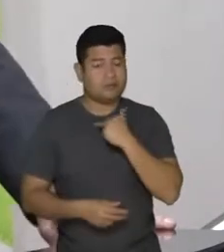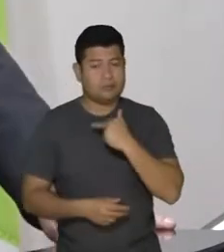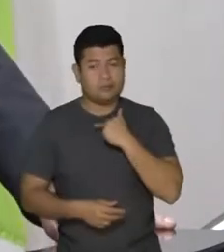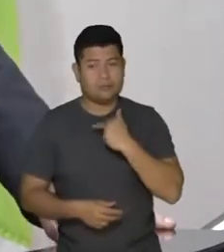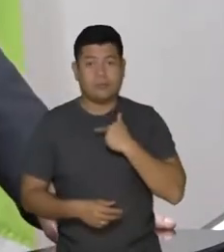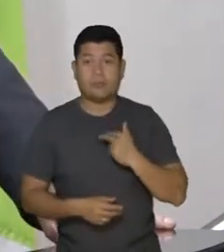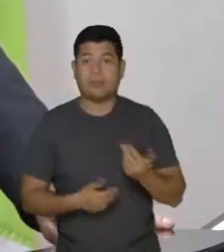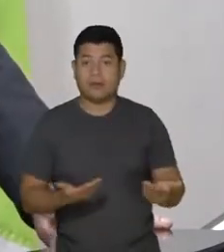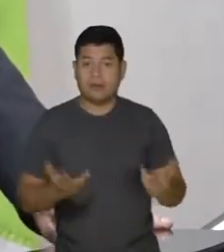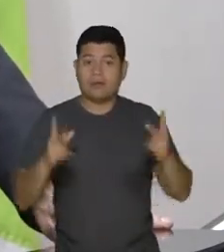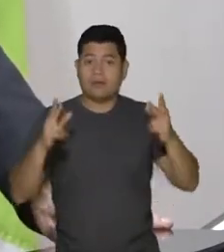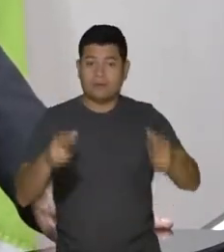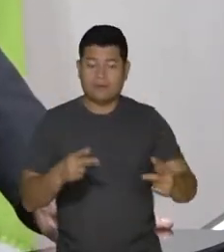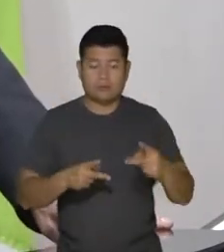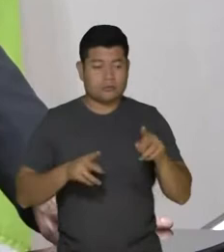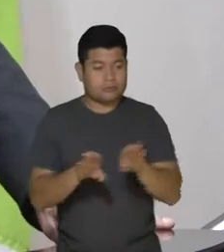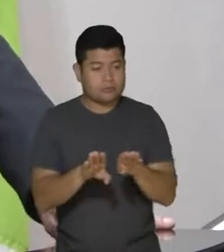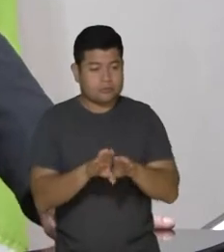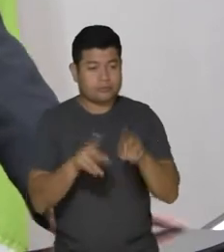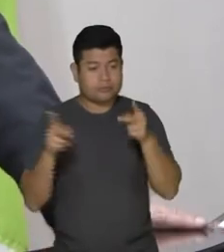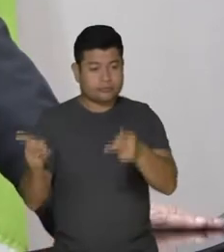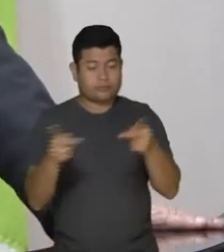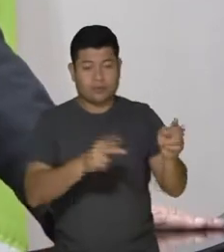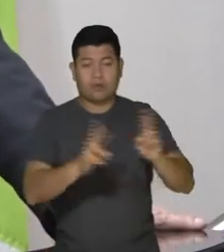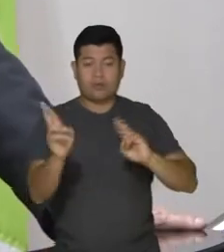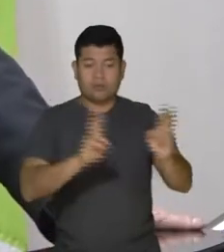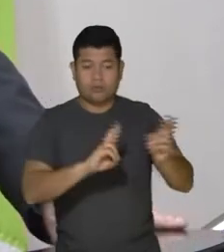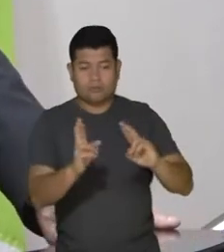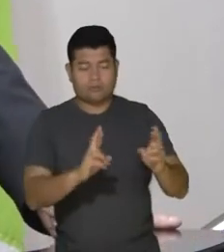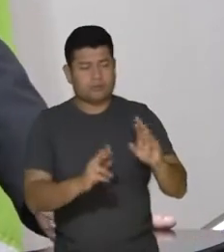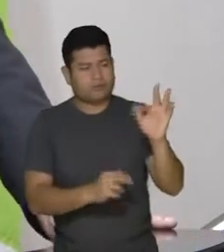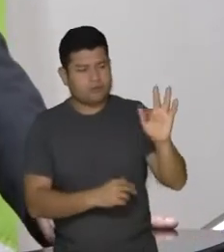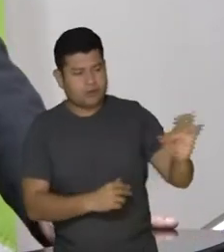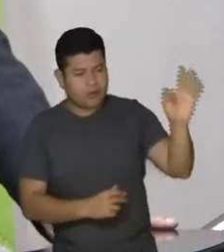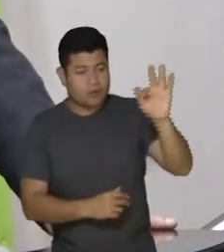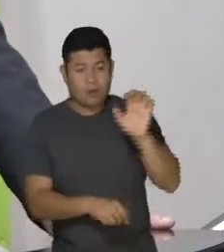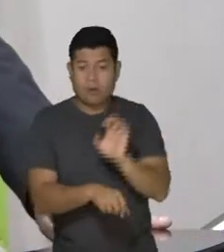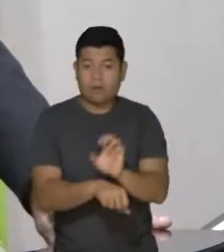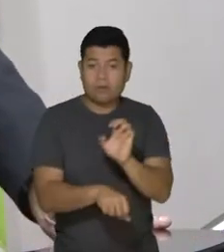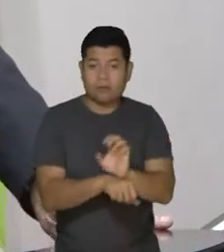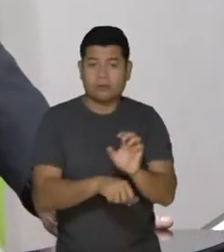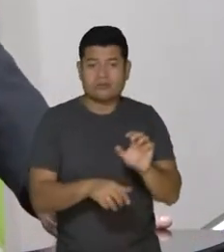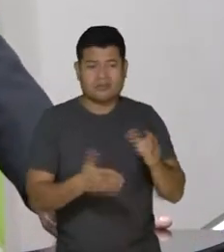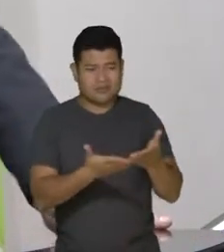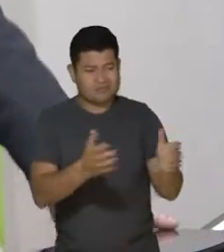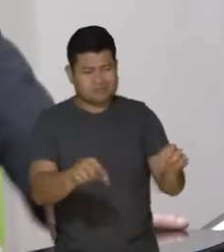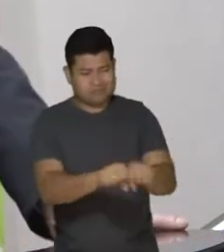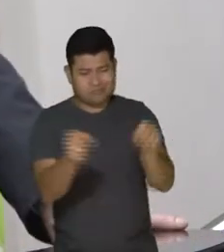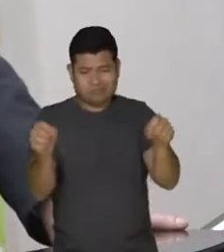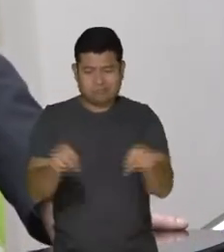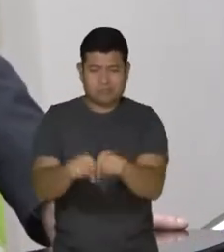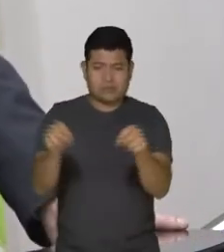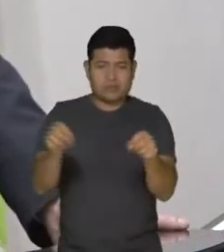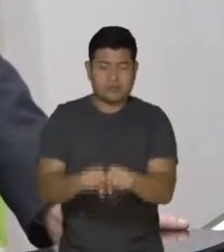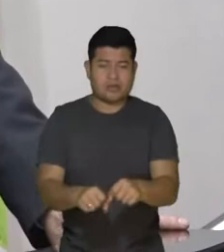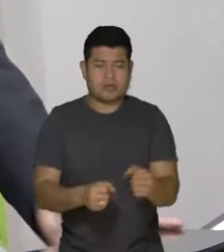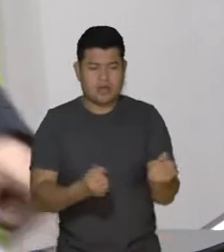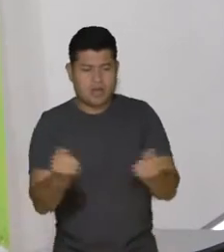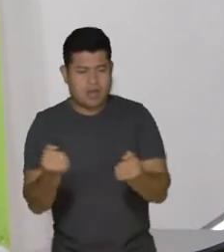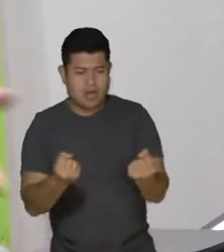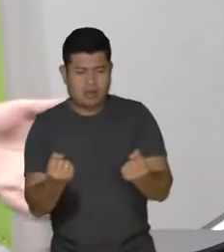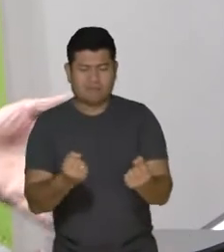rodovias sejam elas federais o estaduais impessemas condições de trafegabilidade